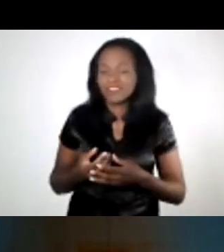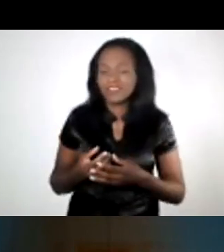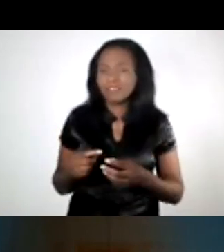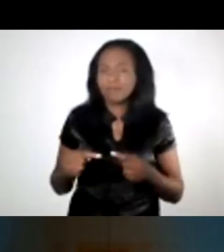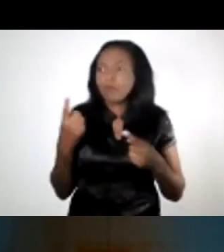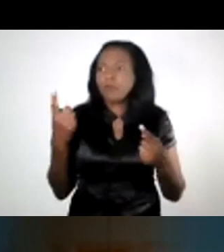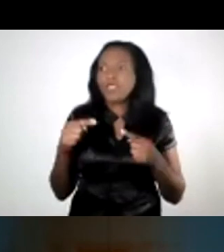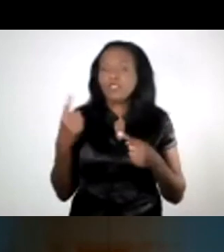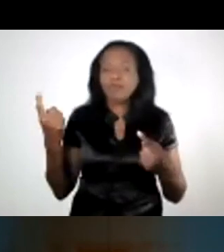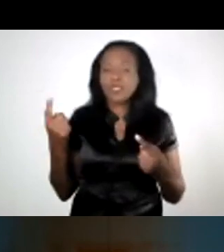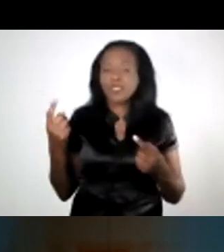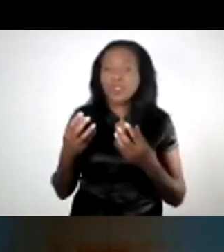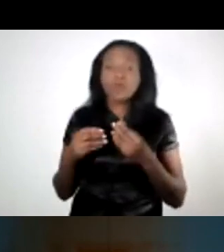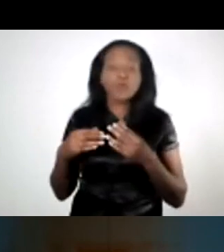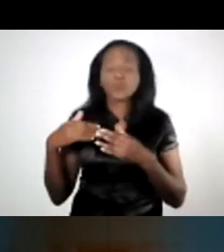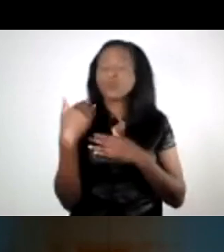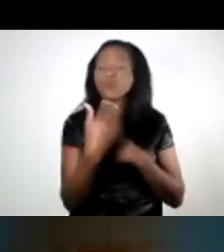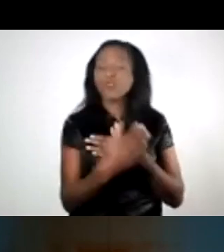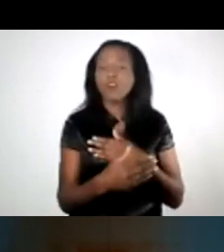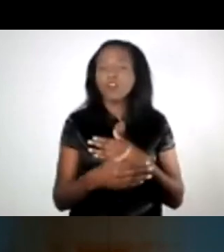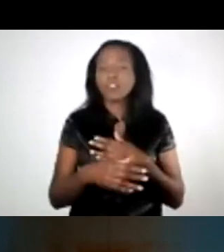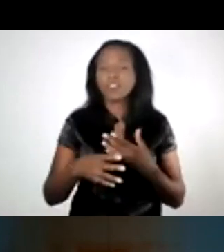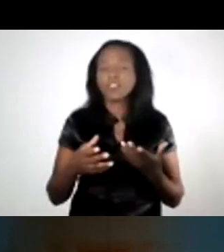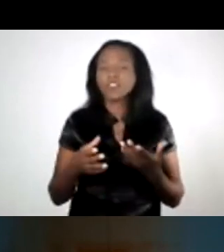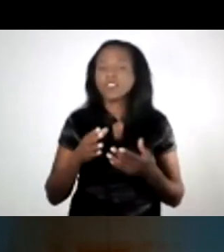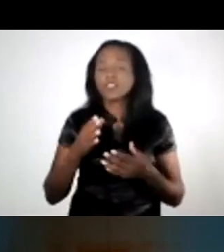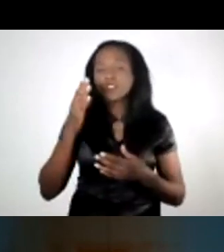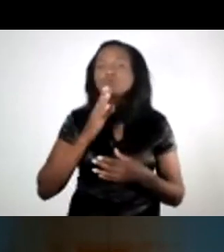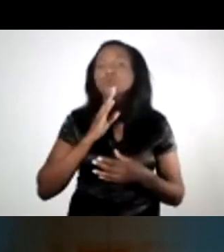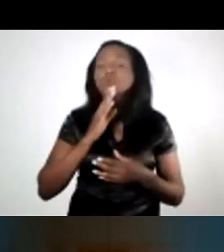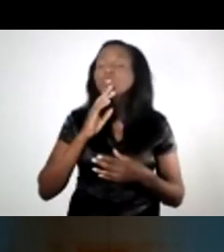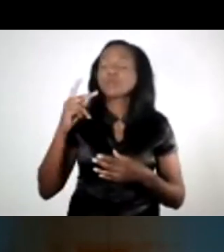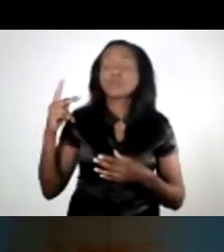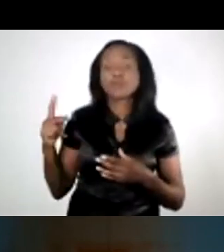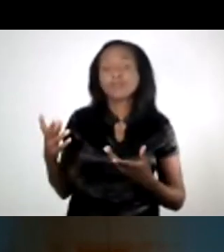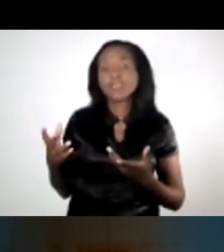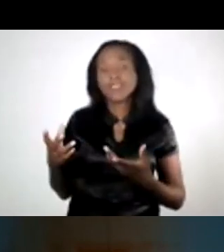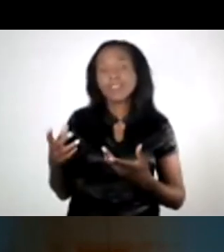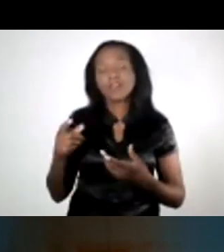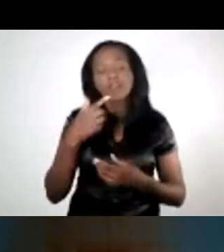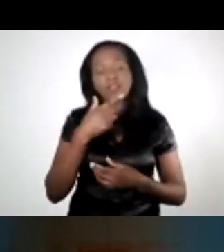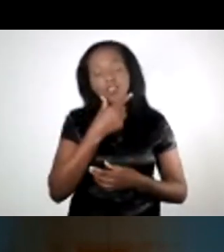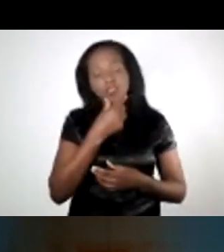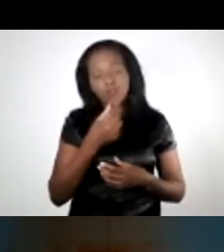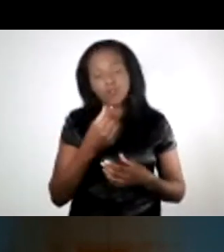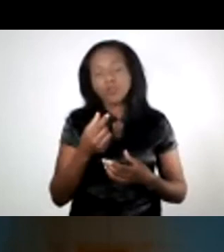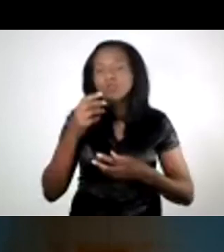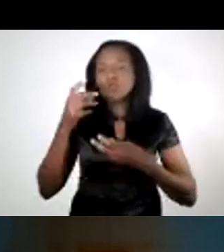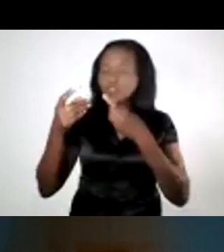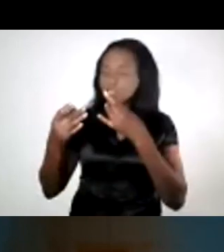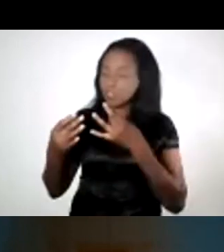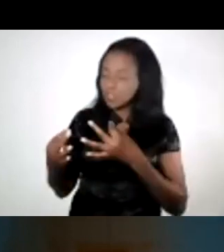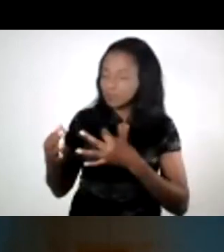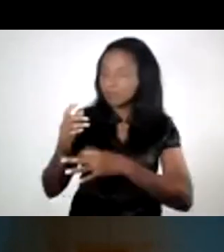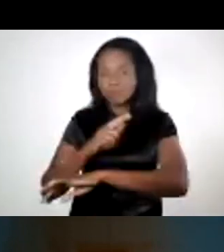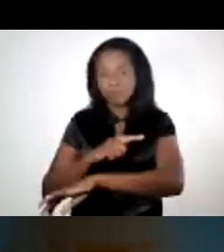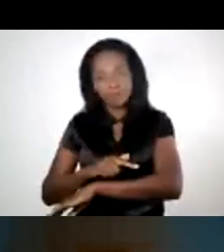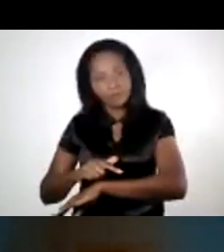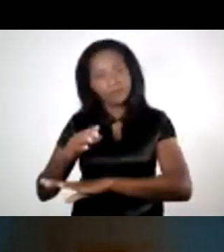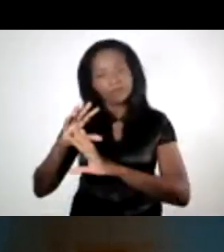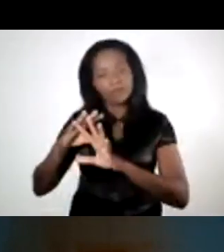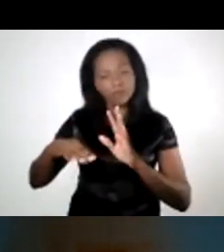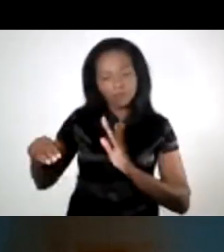né? Totalmente fora do contexto, né? Aí ele foi explicar educadamente tudo,